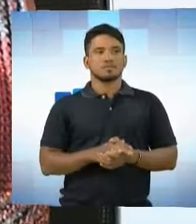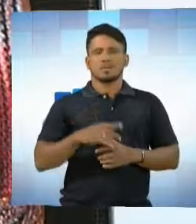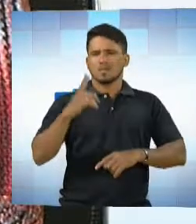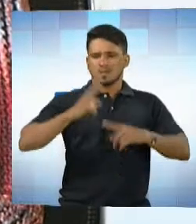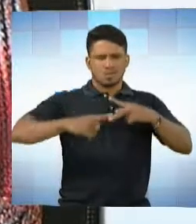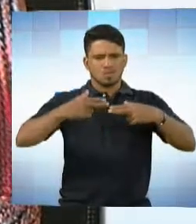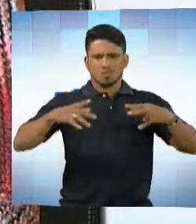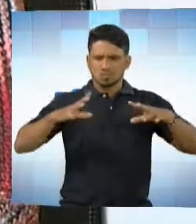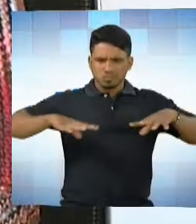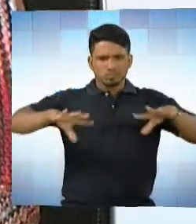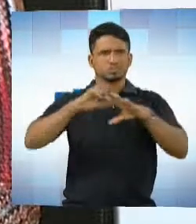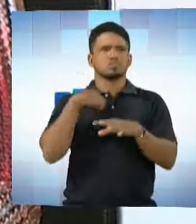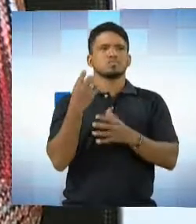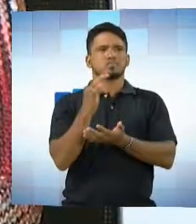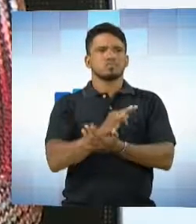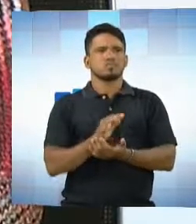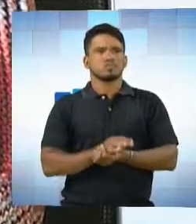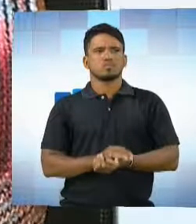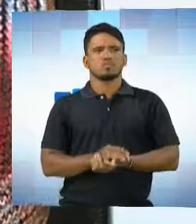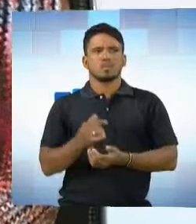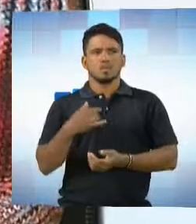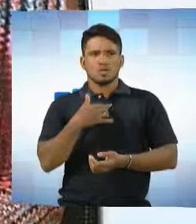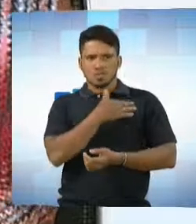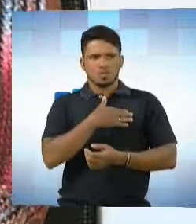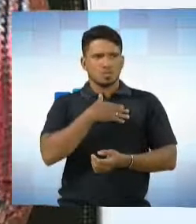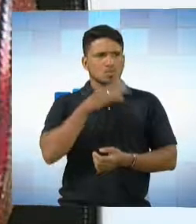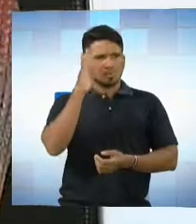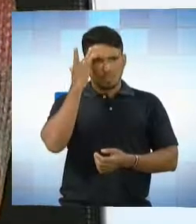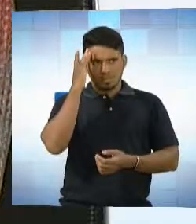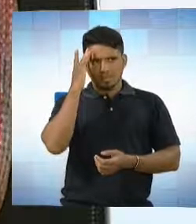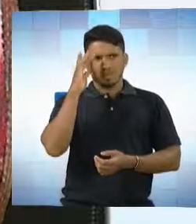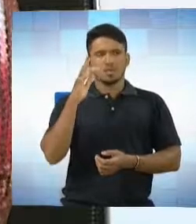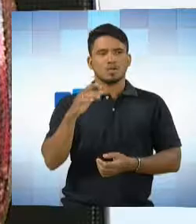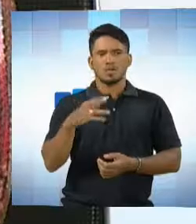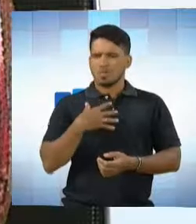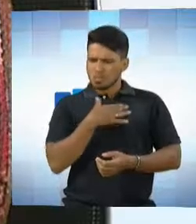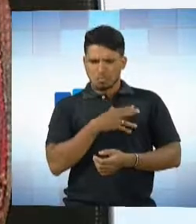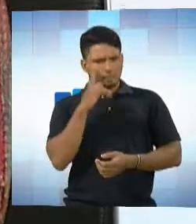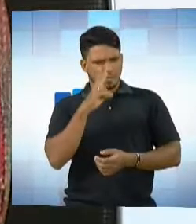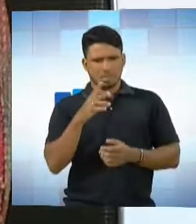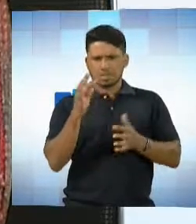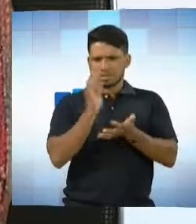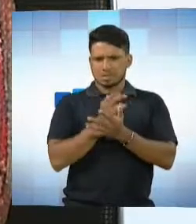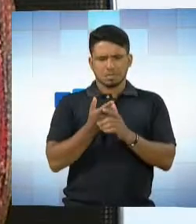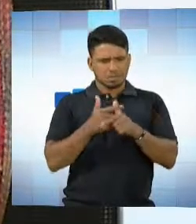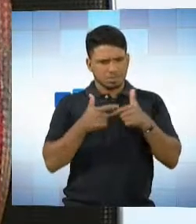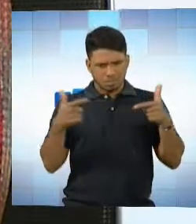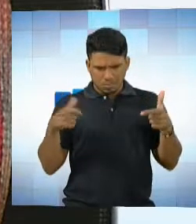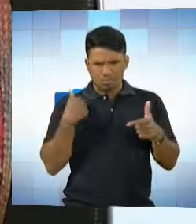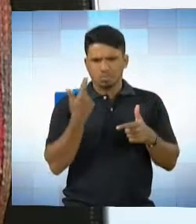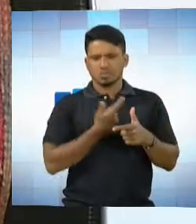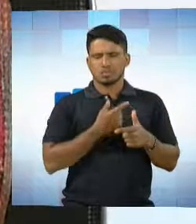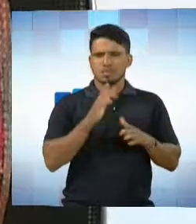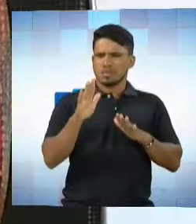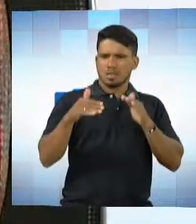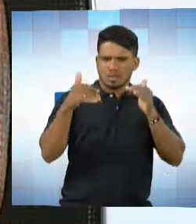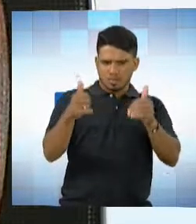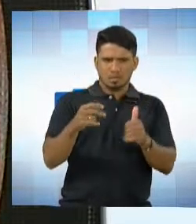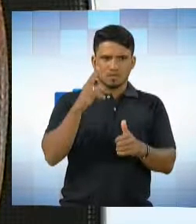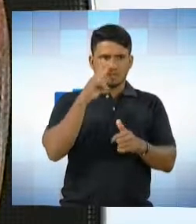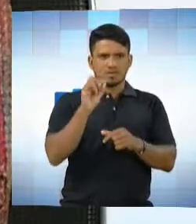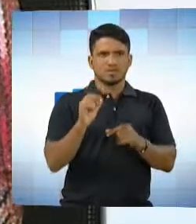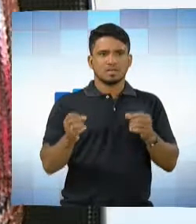crescimento estrutural, físico, estrutural isso. físico. Eu gosto, eu acho, eu gosto do que eu estou vendo. Teresina está crescendo, nós estamos ampliando, eu